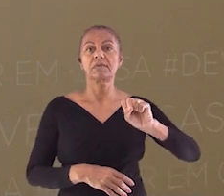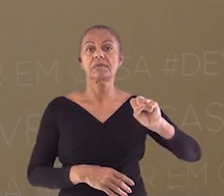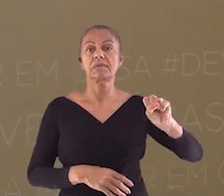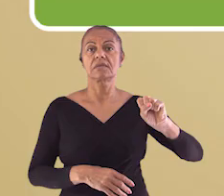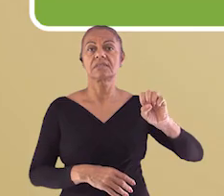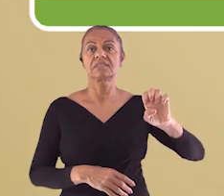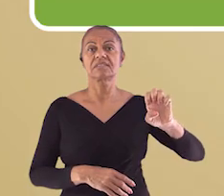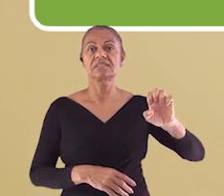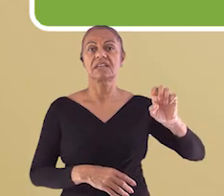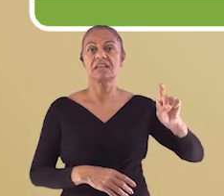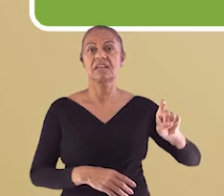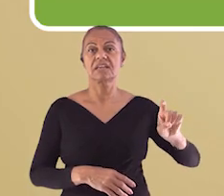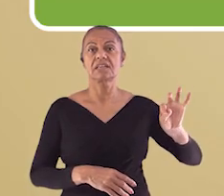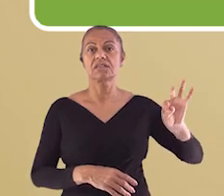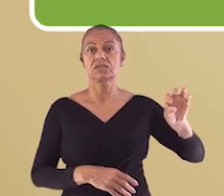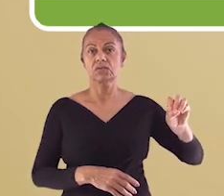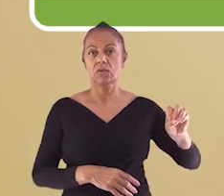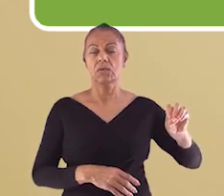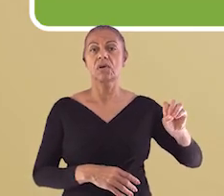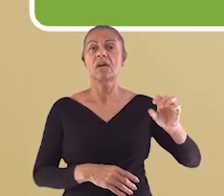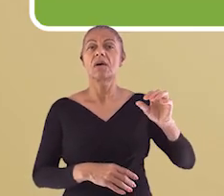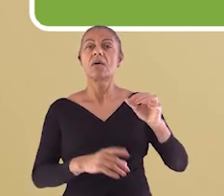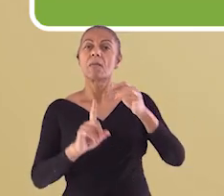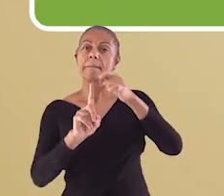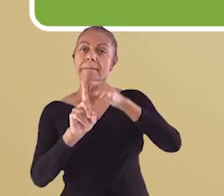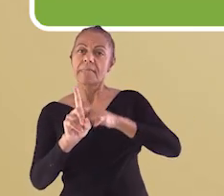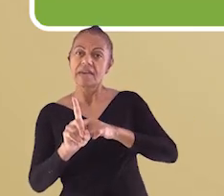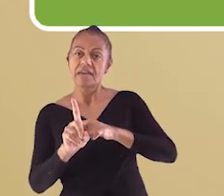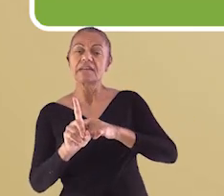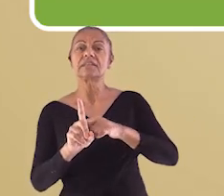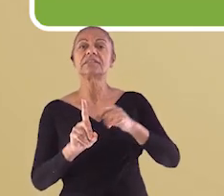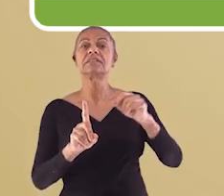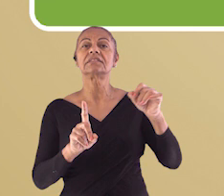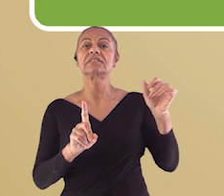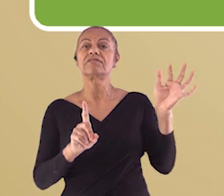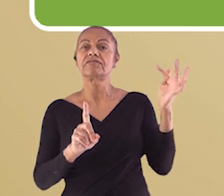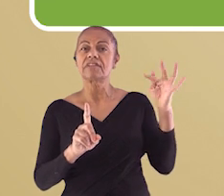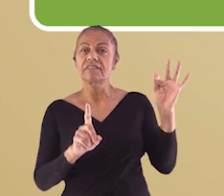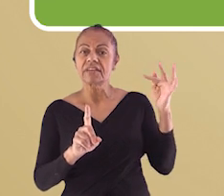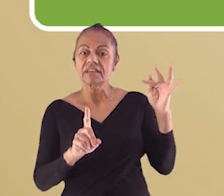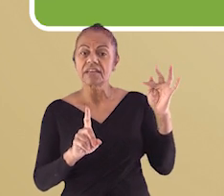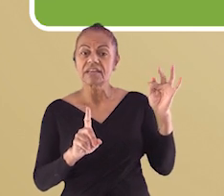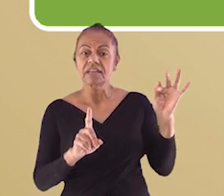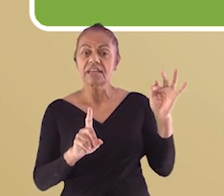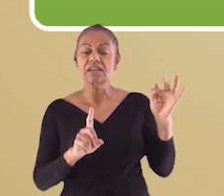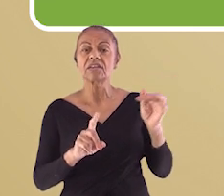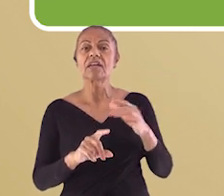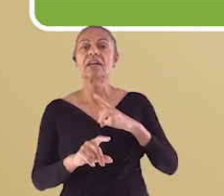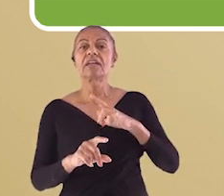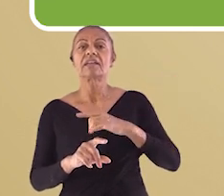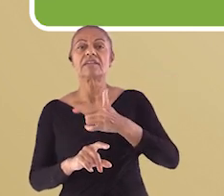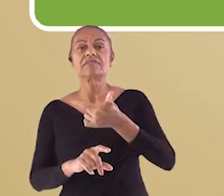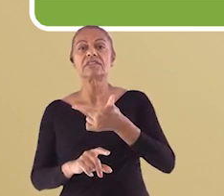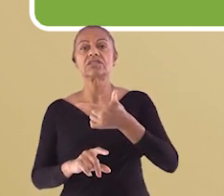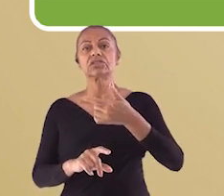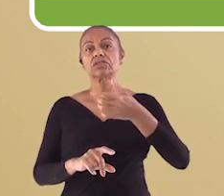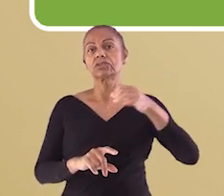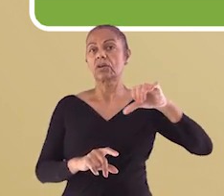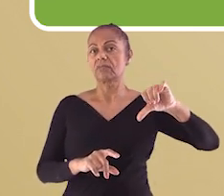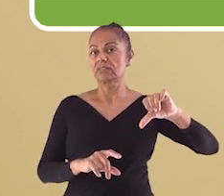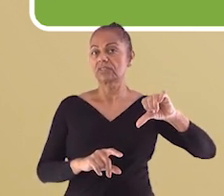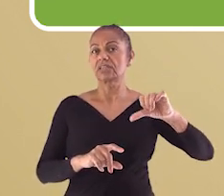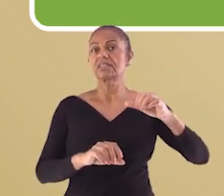fevereiro. Então, o mês de fevereiro passa a ter 29 dias a cada 4 anos. O